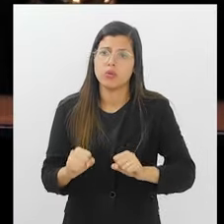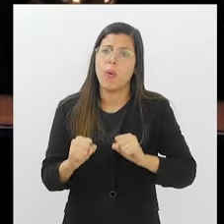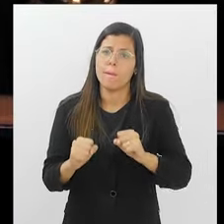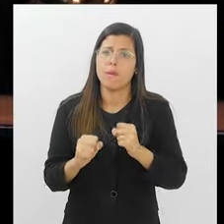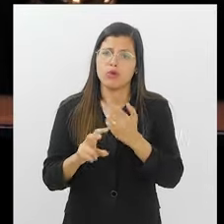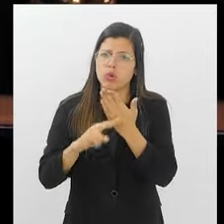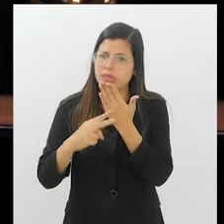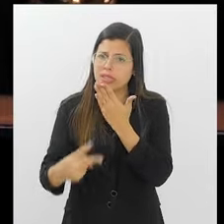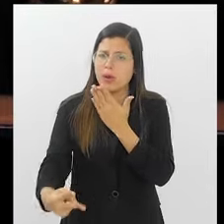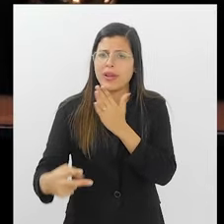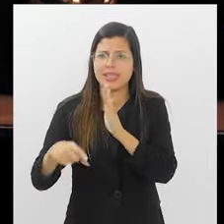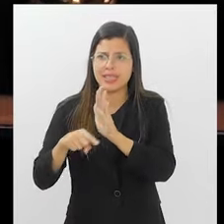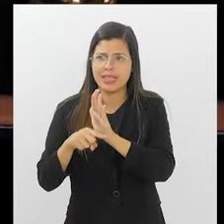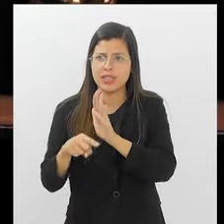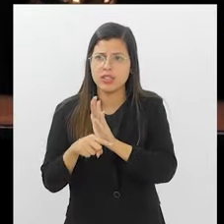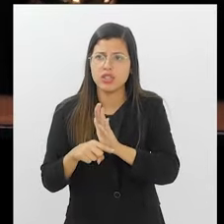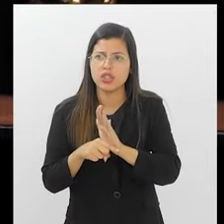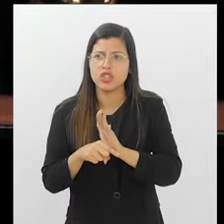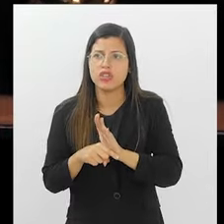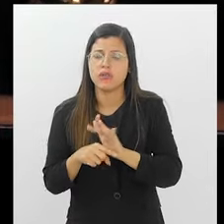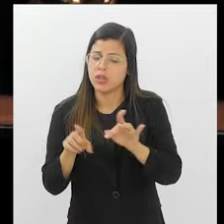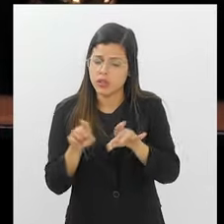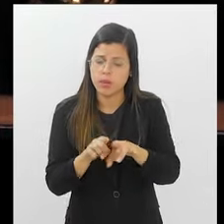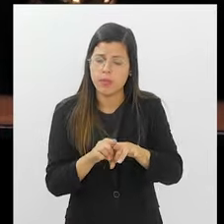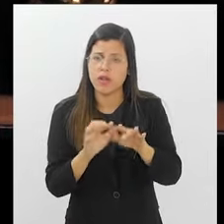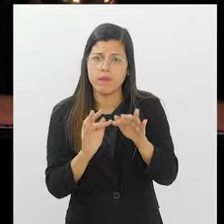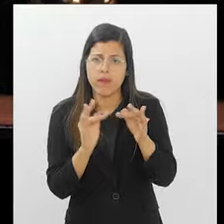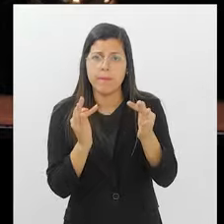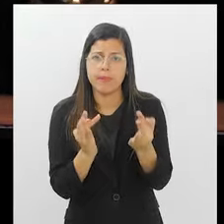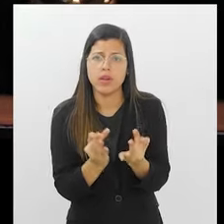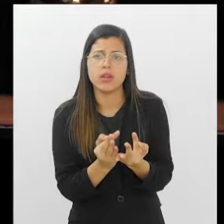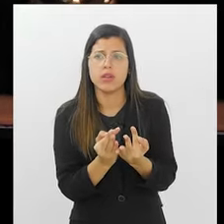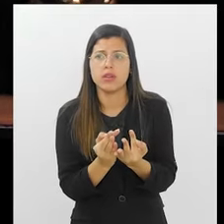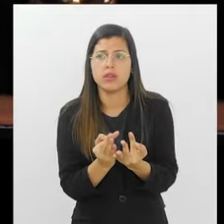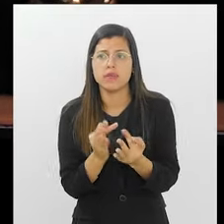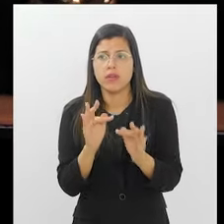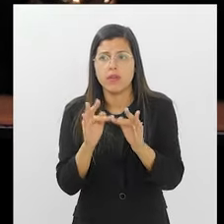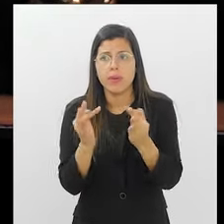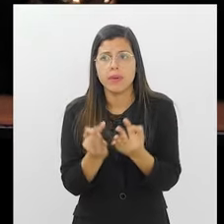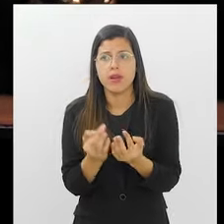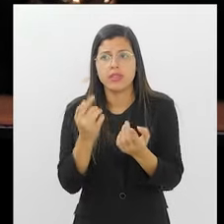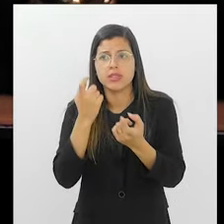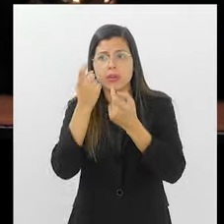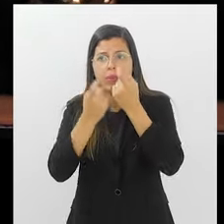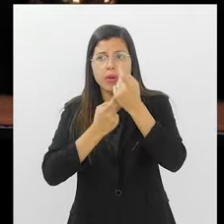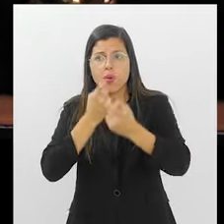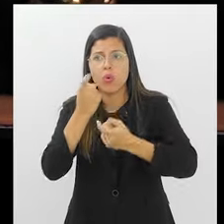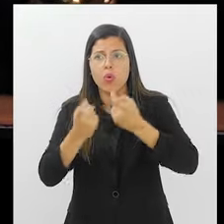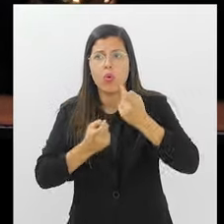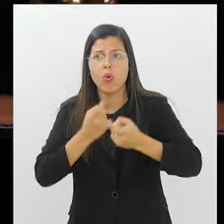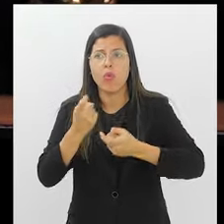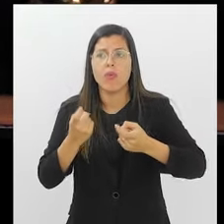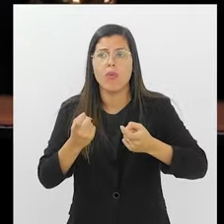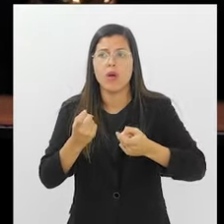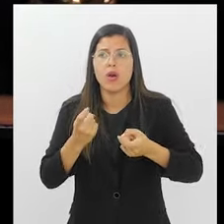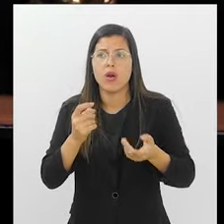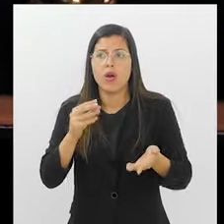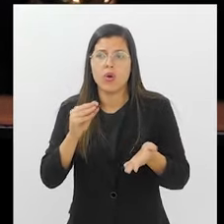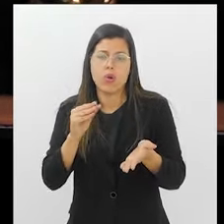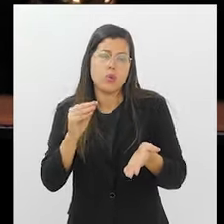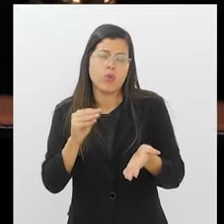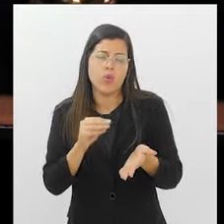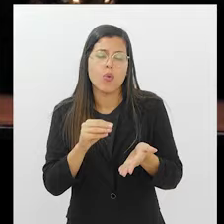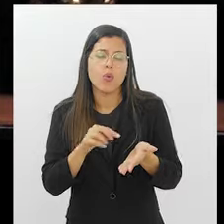com diagnóstico, nós também nos referimos a essa família. Porque muitas das famílias se preocupam exatamente com a ausência, porque ninguém fica para sempre,